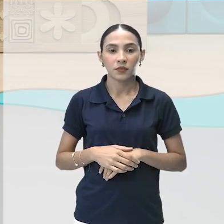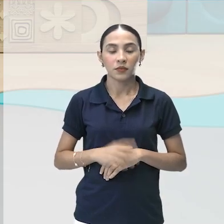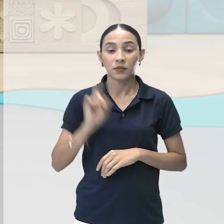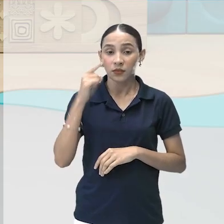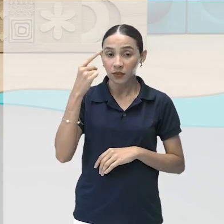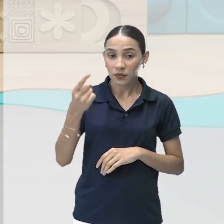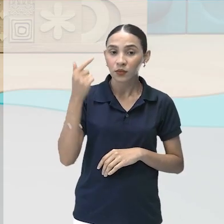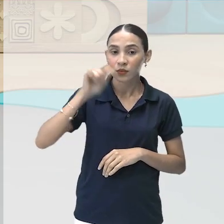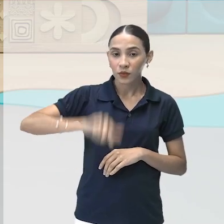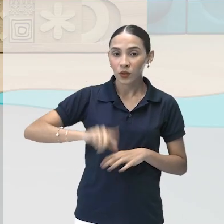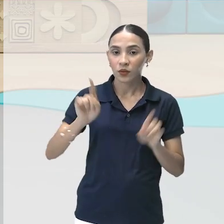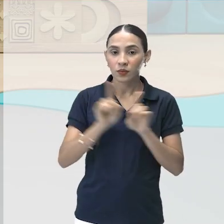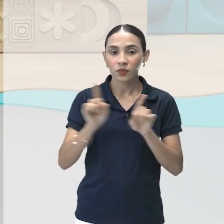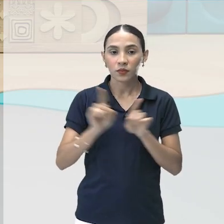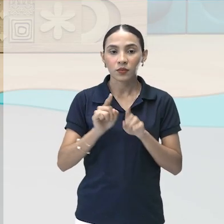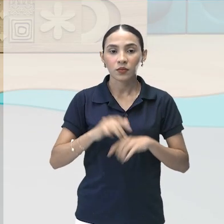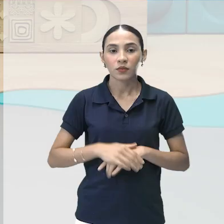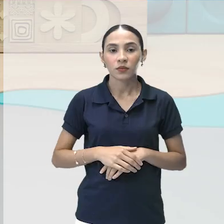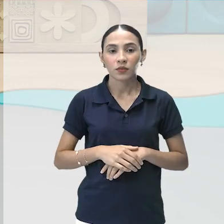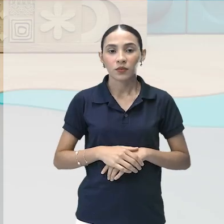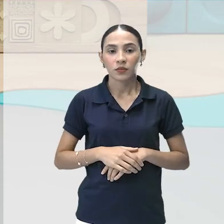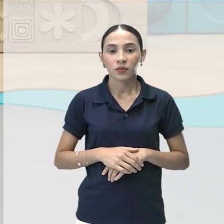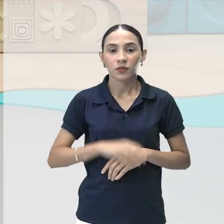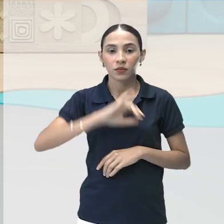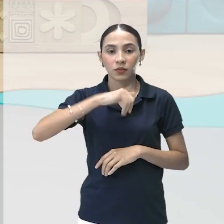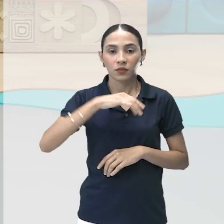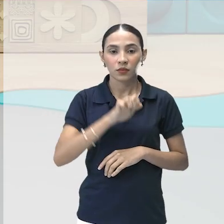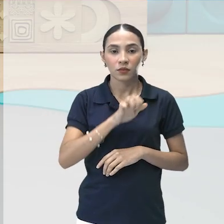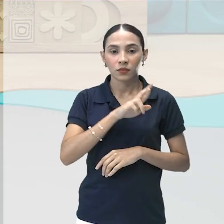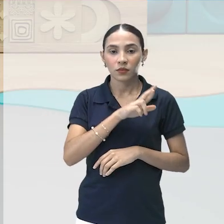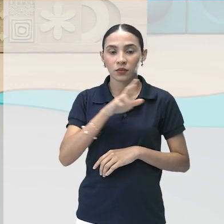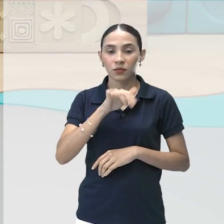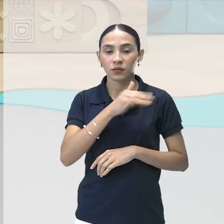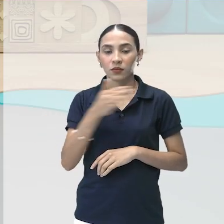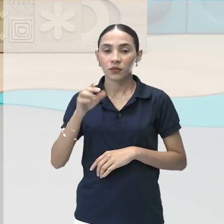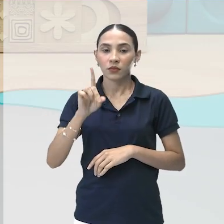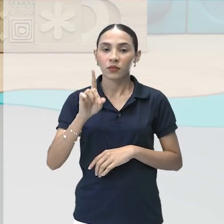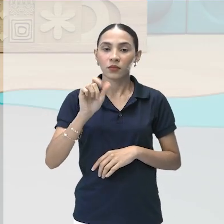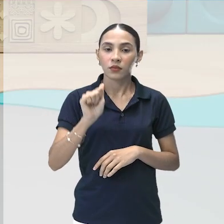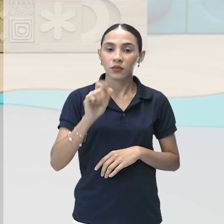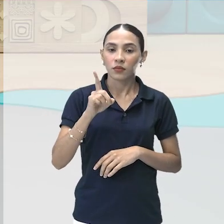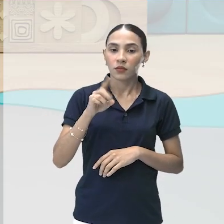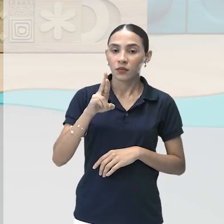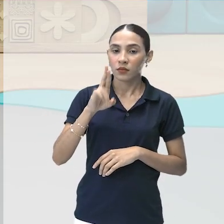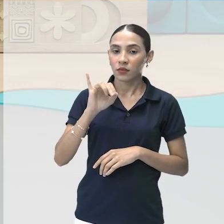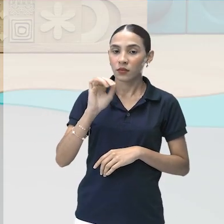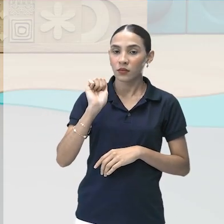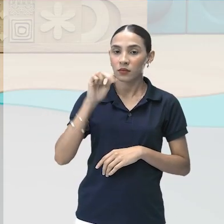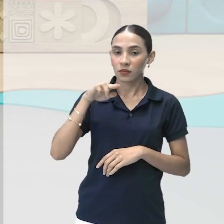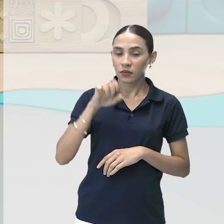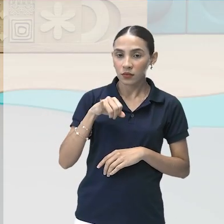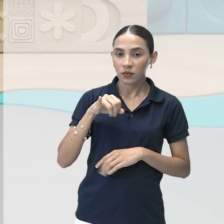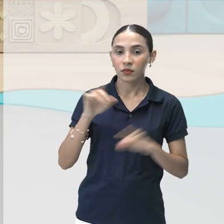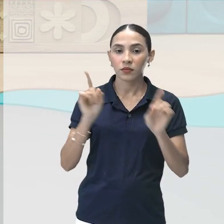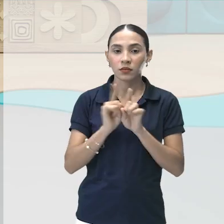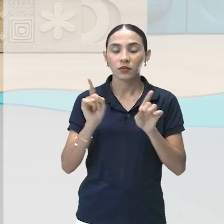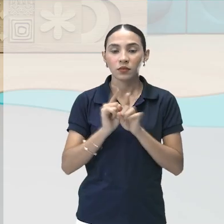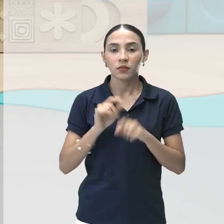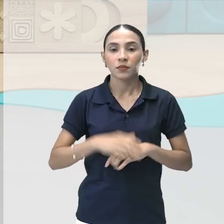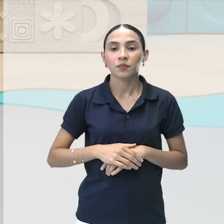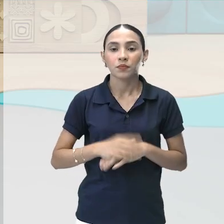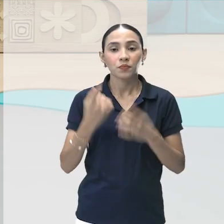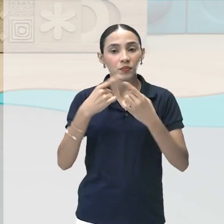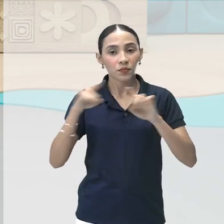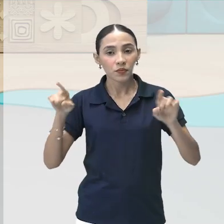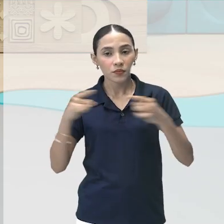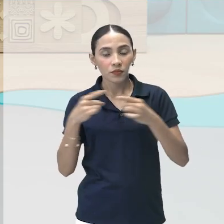Mais uma vez, estamos mostrando o Gerry Adriane aí com Doce Doce Amor. E aí ele uma